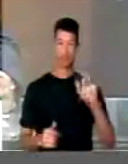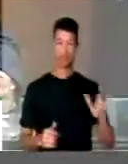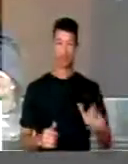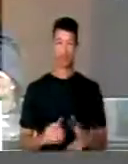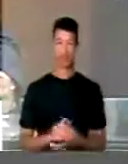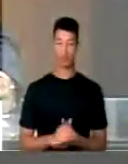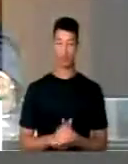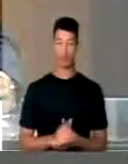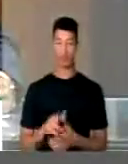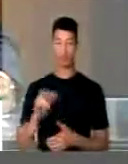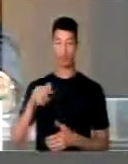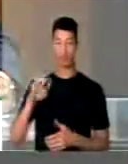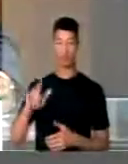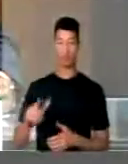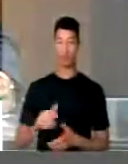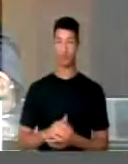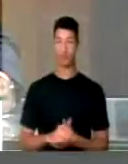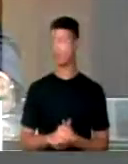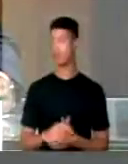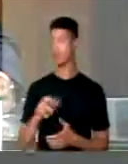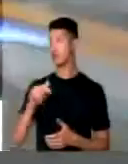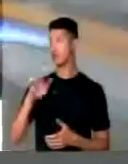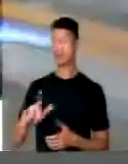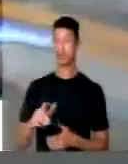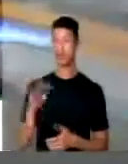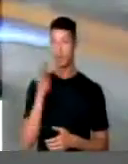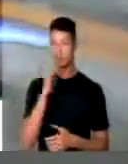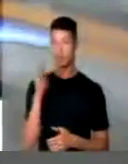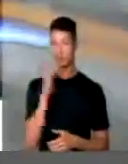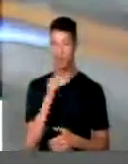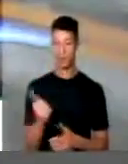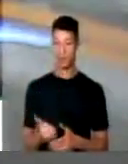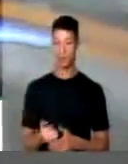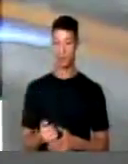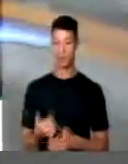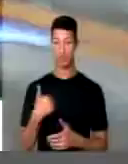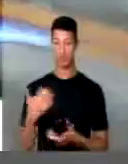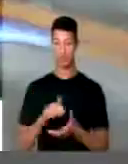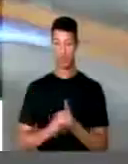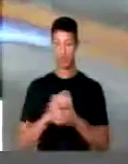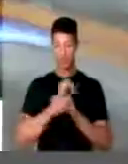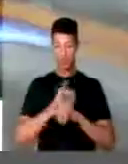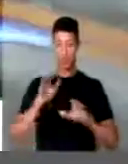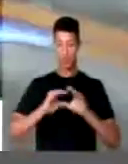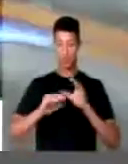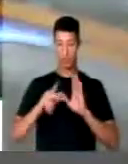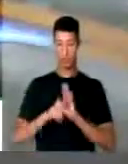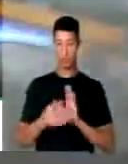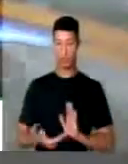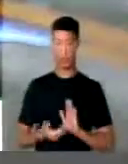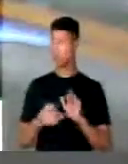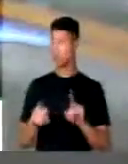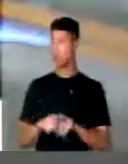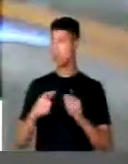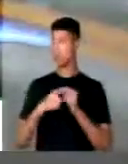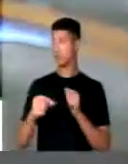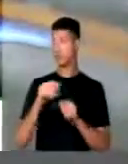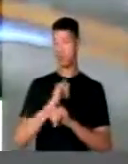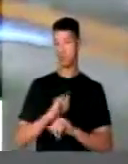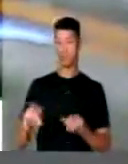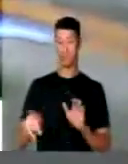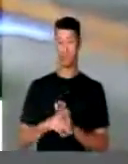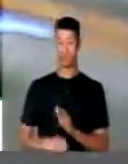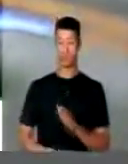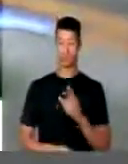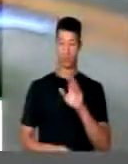30 segundos. Raquel Muniz, 30 segundos. Raquel Muniz, vamos Senhor lá. Senhor presidente, quero que seja divulgado nos meios de comunicação o artigo